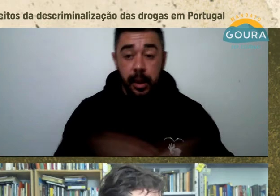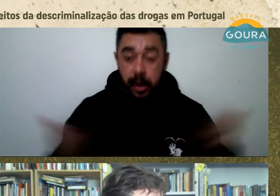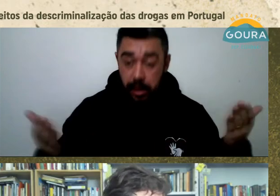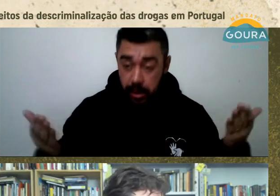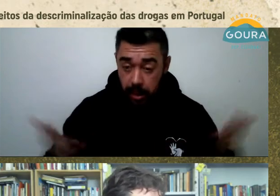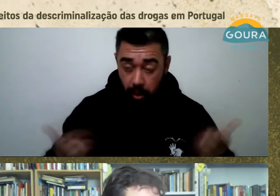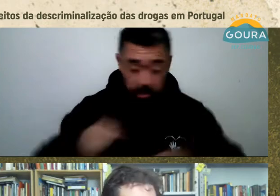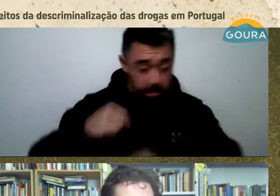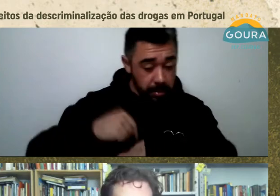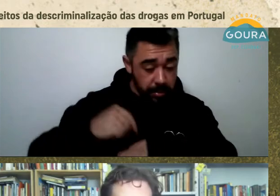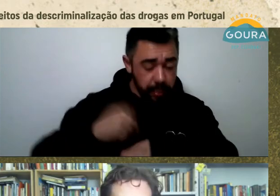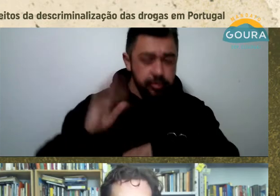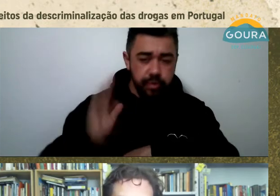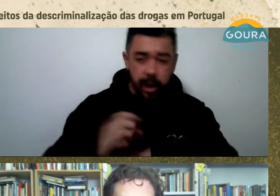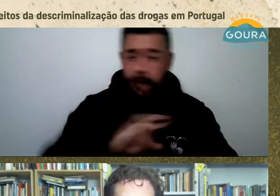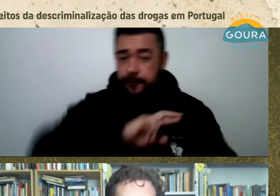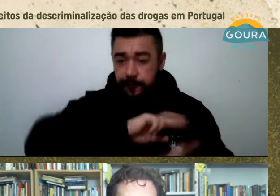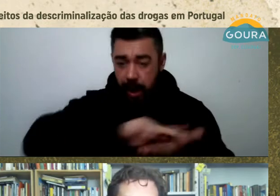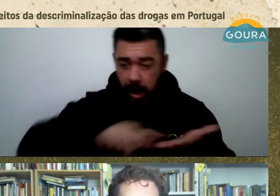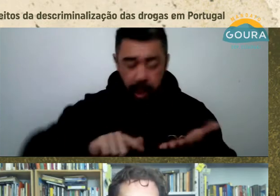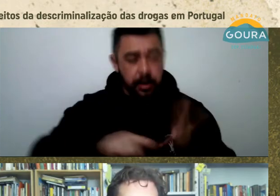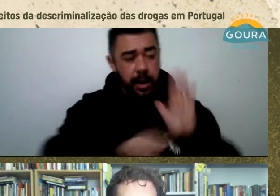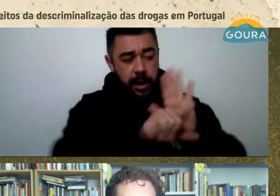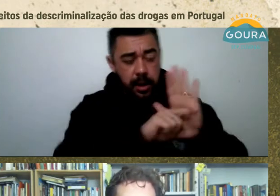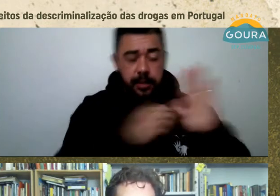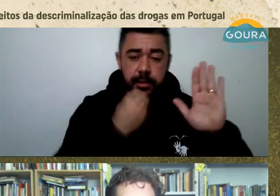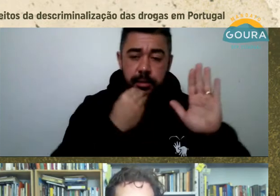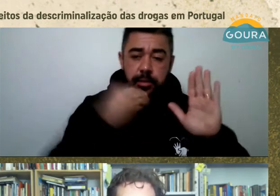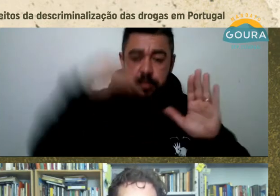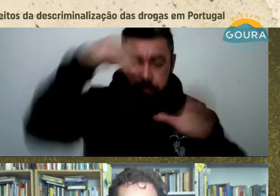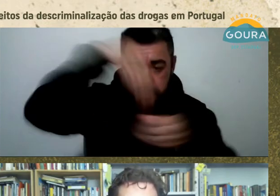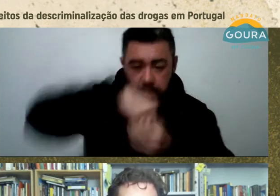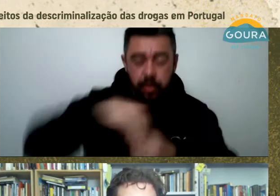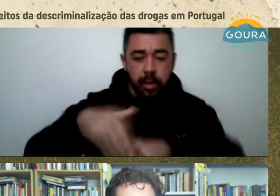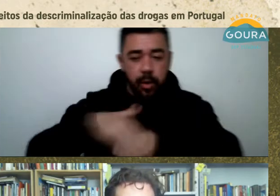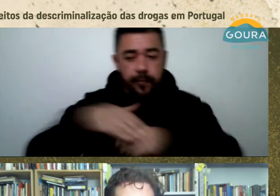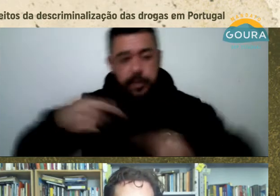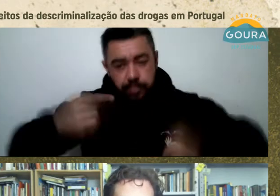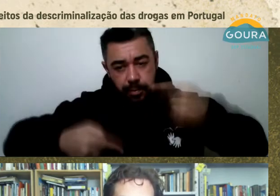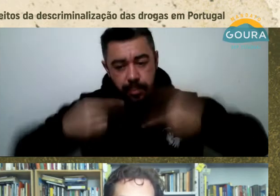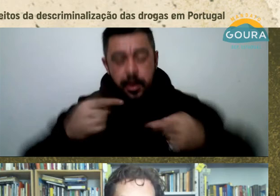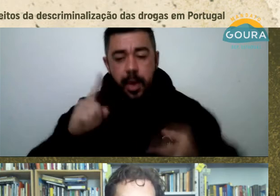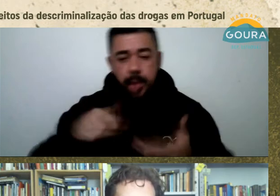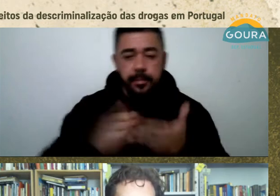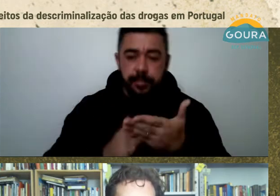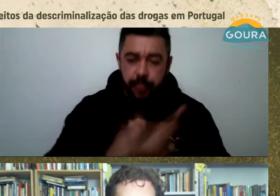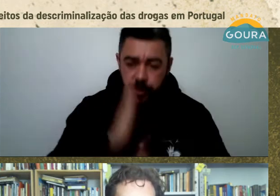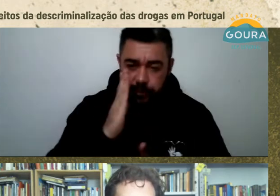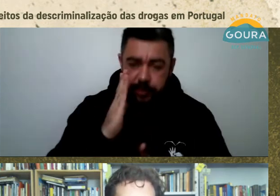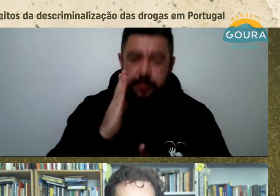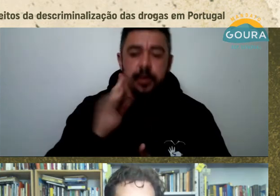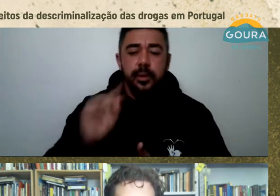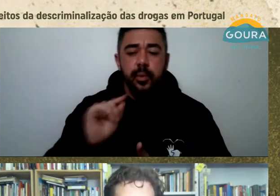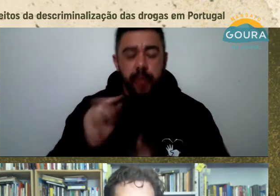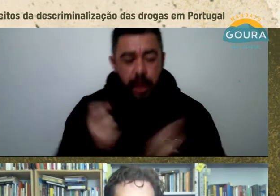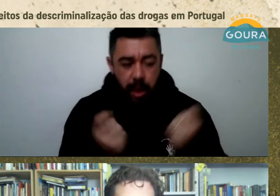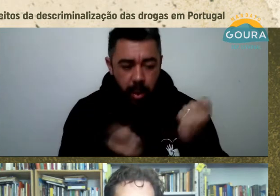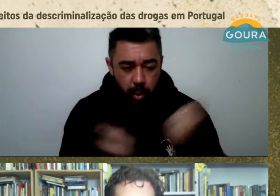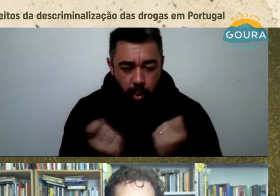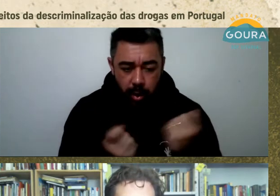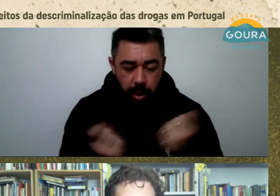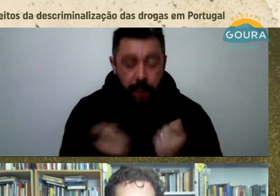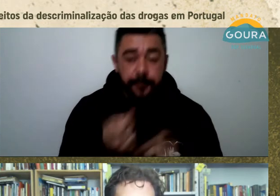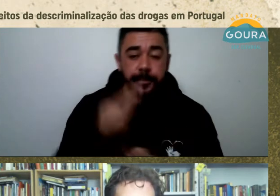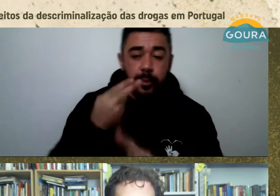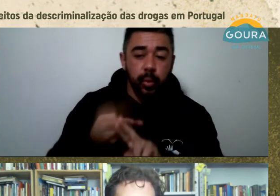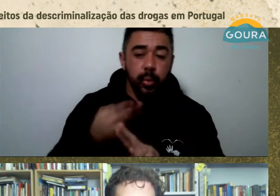iniciativas legislativas no Parlamento no sentido da aprovação e da regulação do